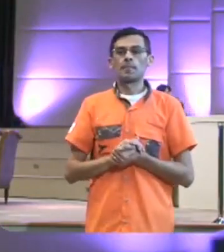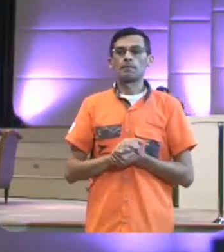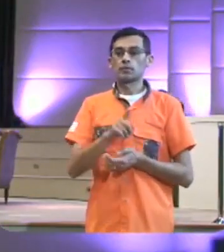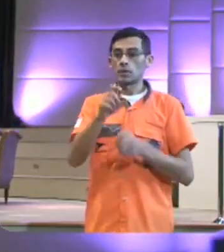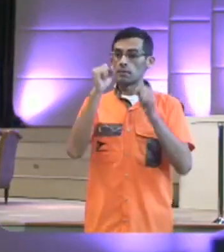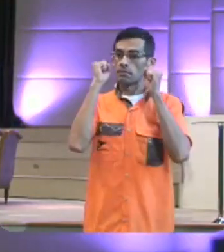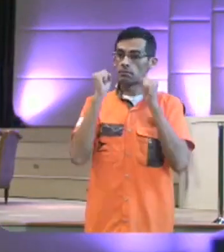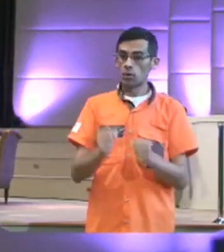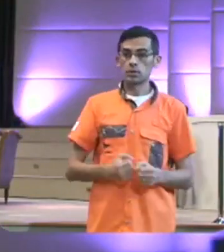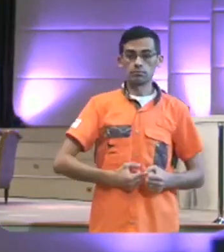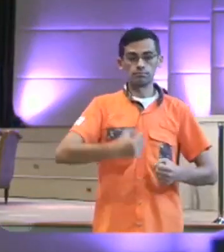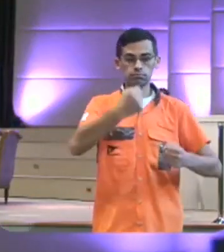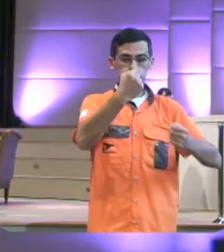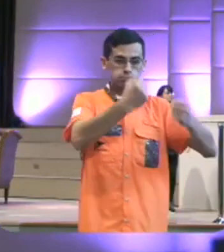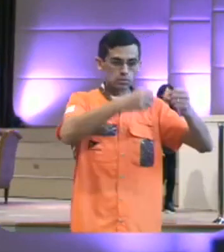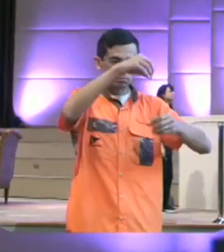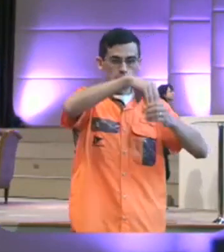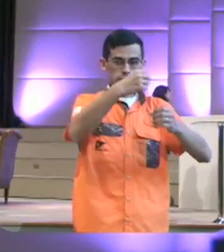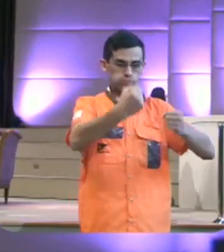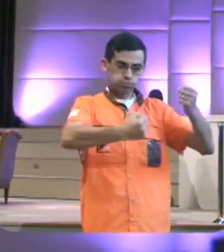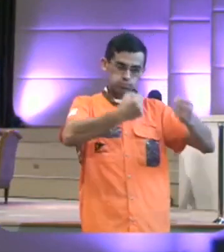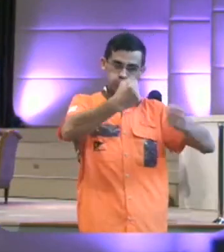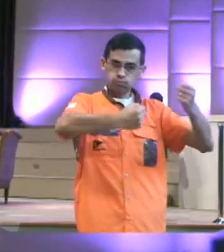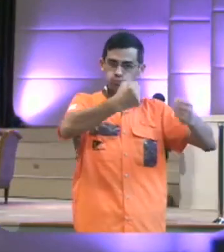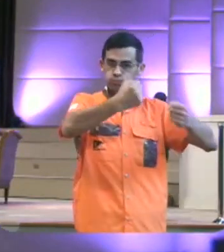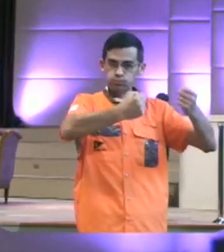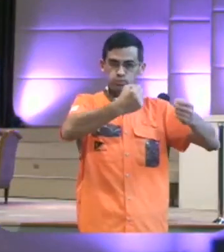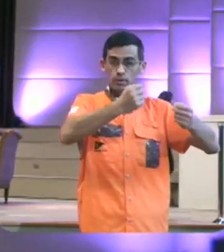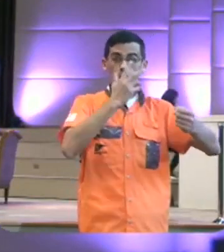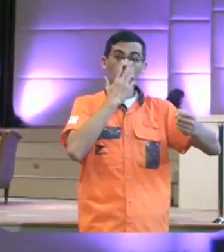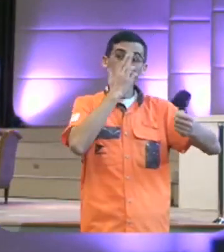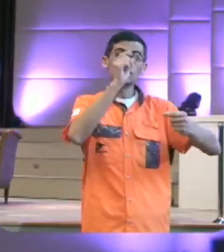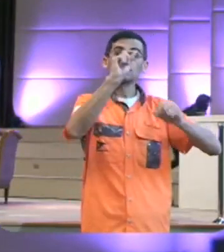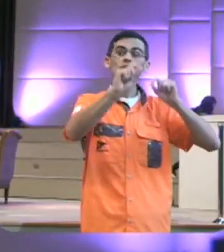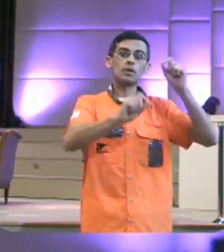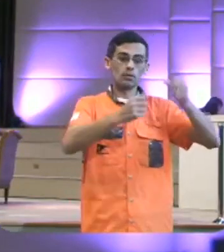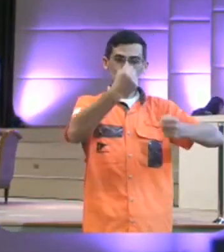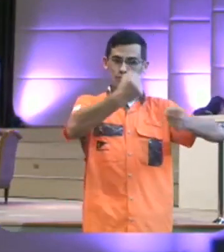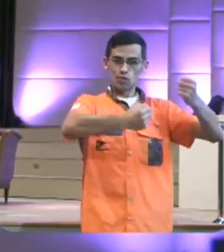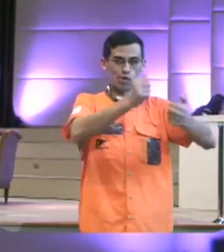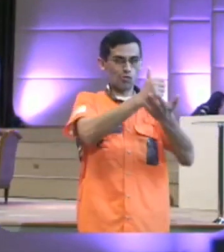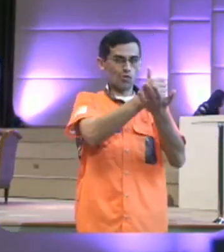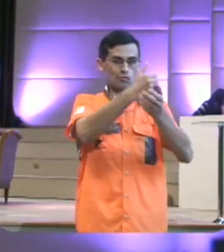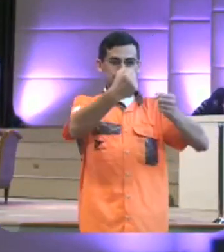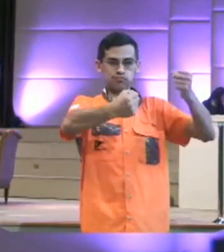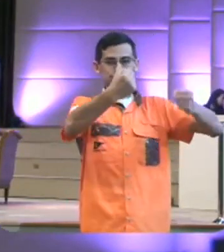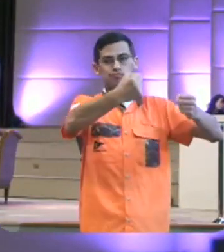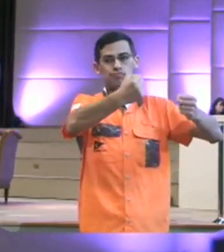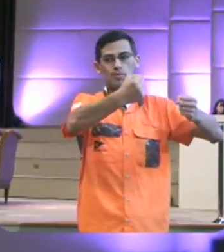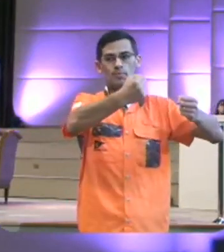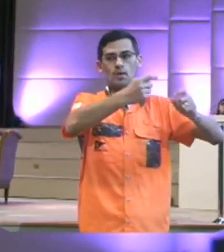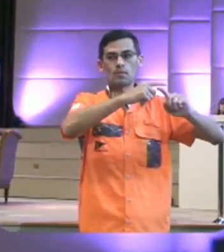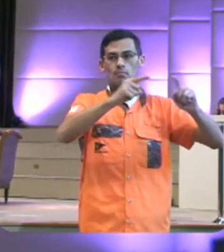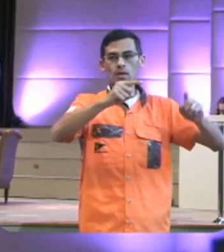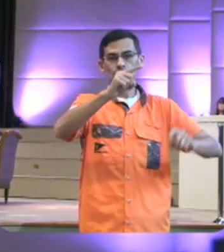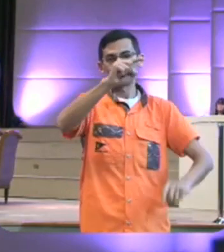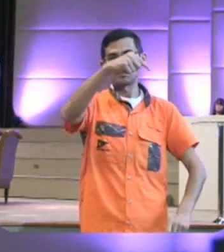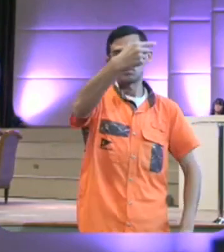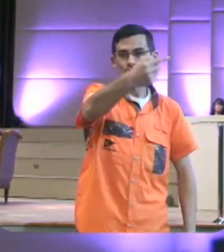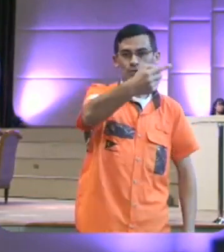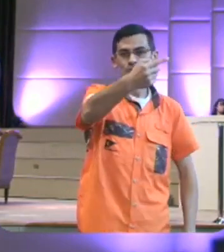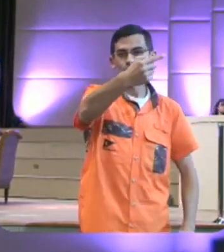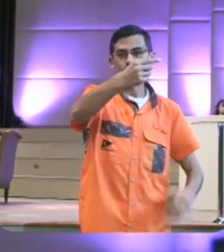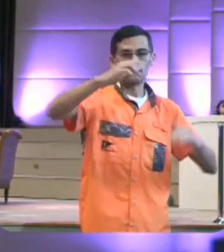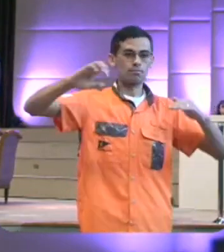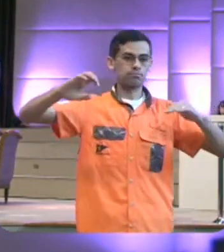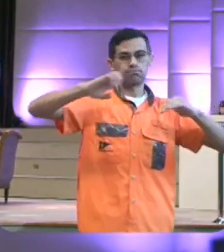Você pode estar dirigindo o seu carro e achando que está no controle, e no segundo seguinte